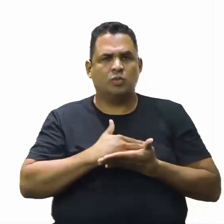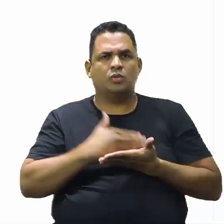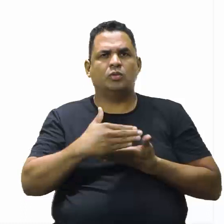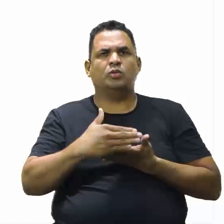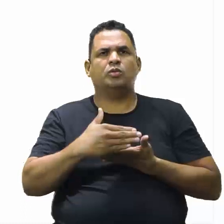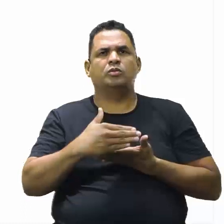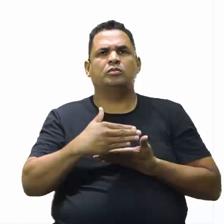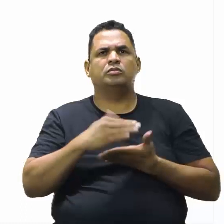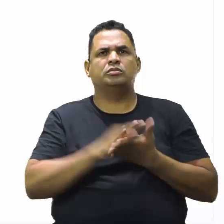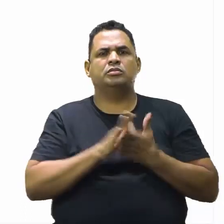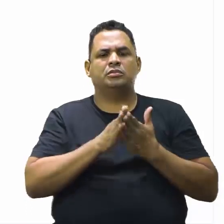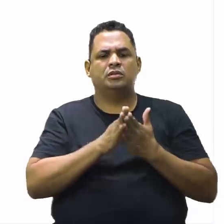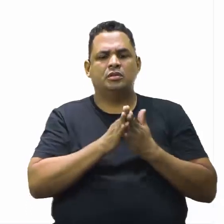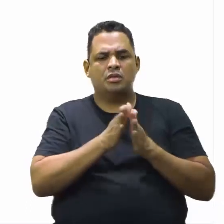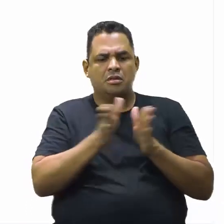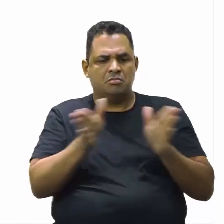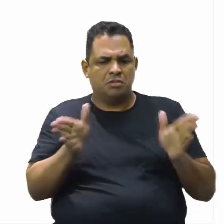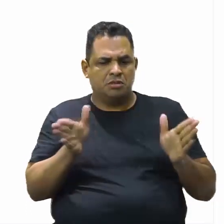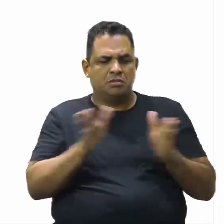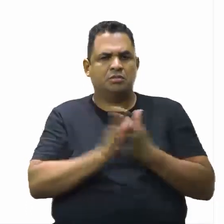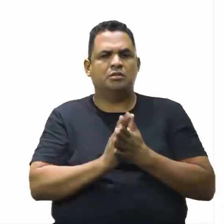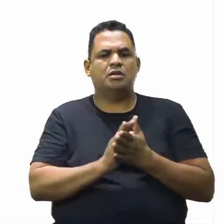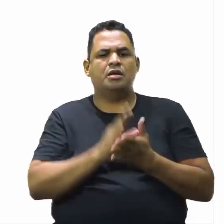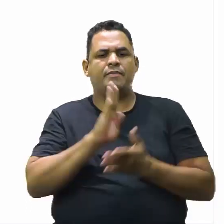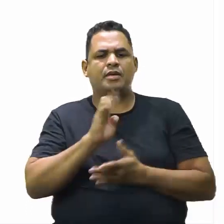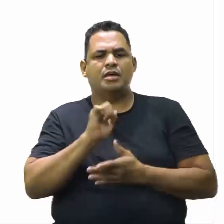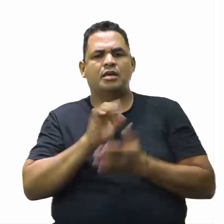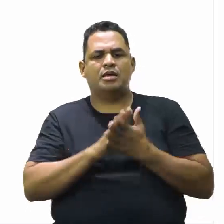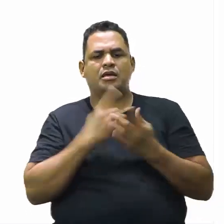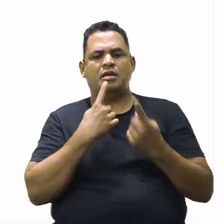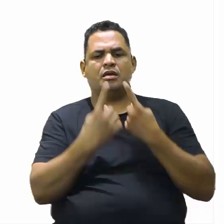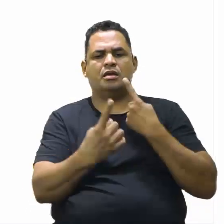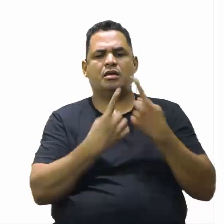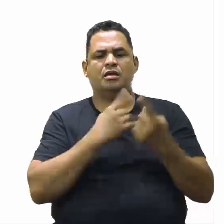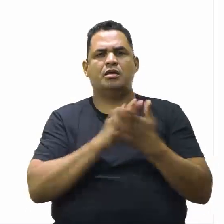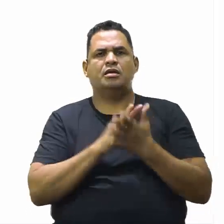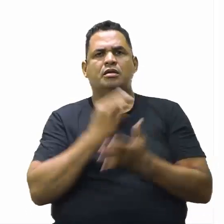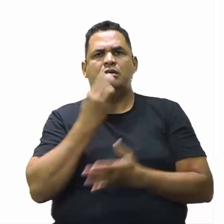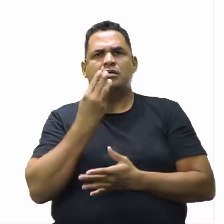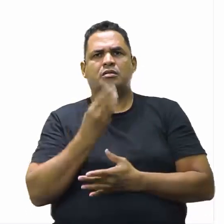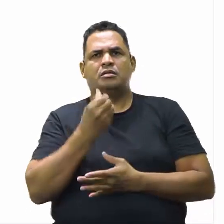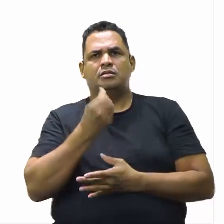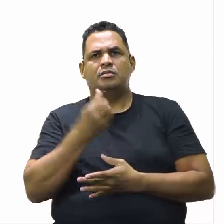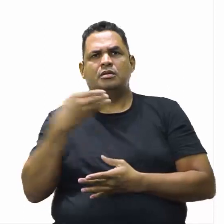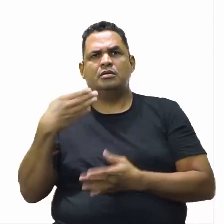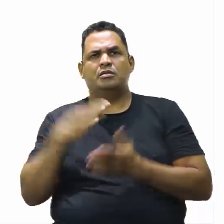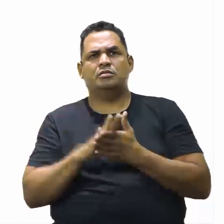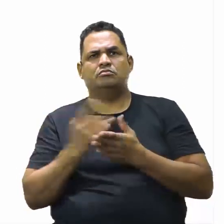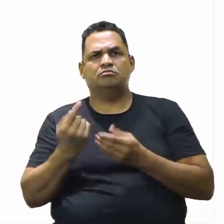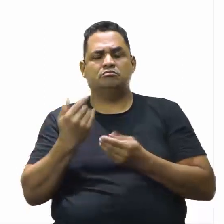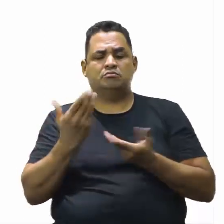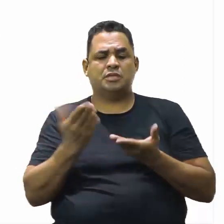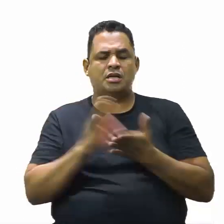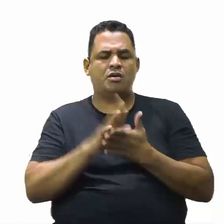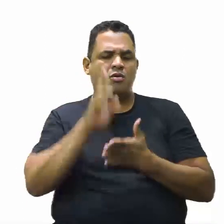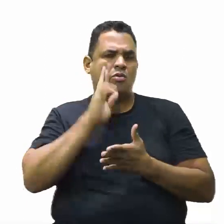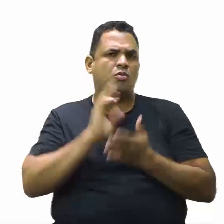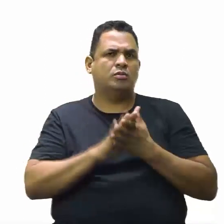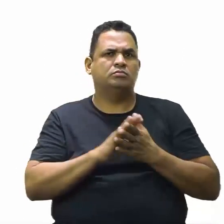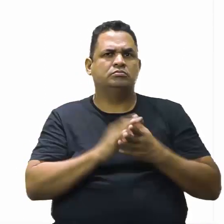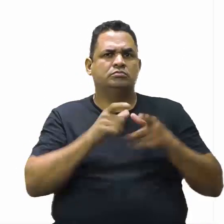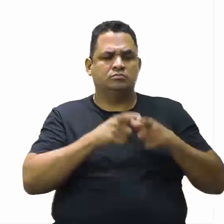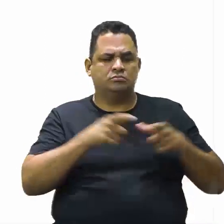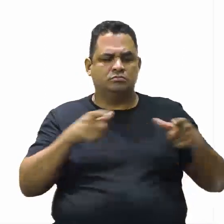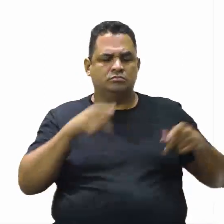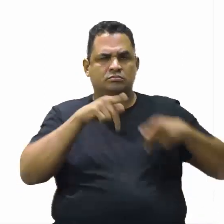da abertura da BR-364, que trouxe, galera, para Rondônia um aumento em seu